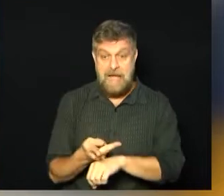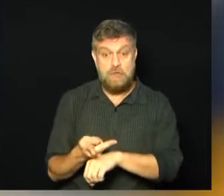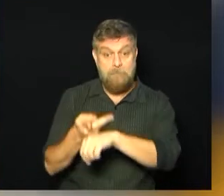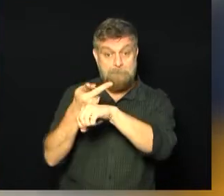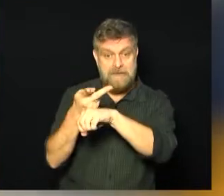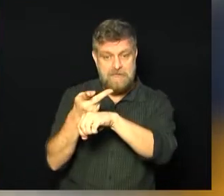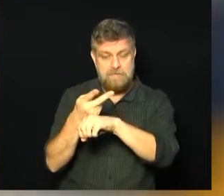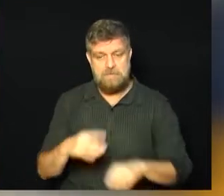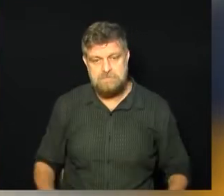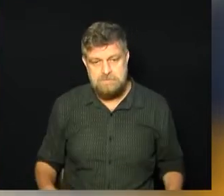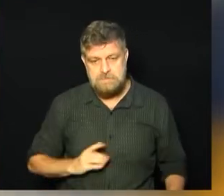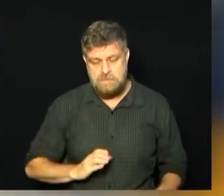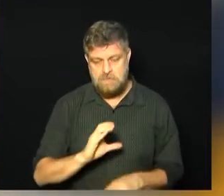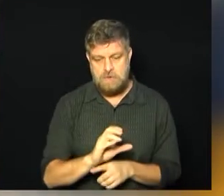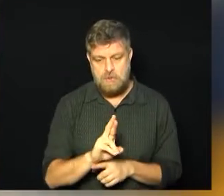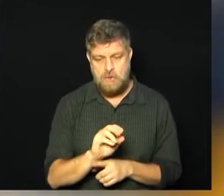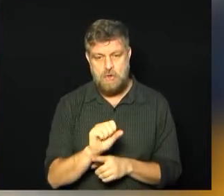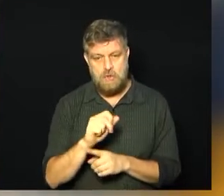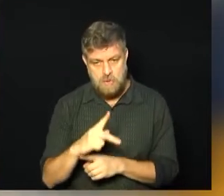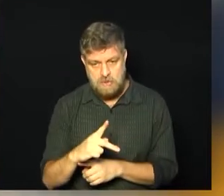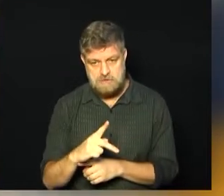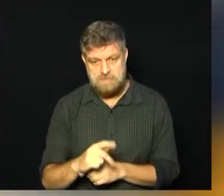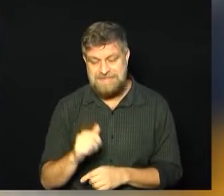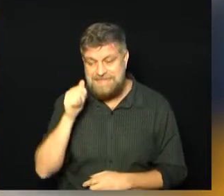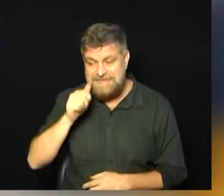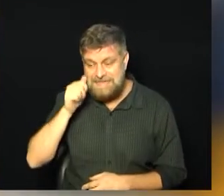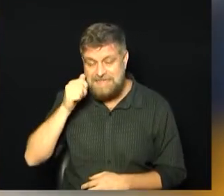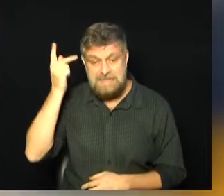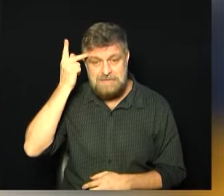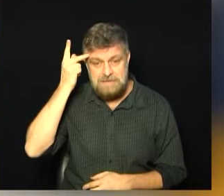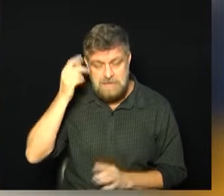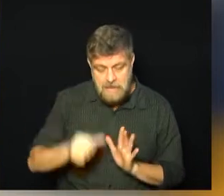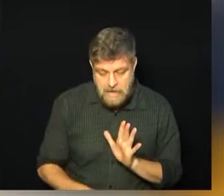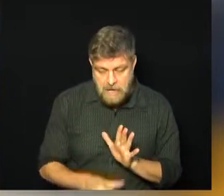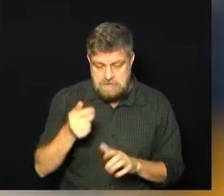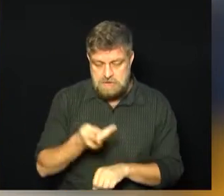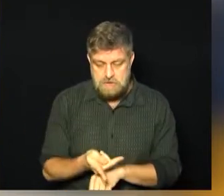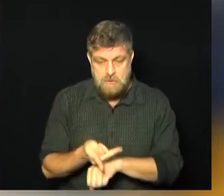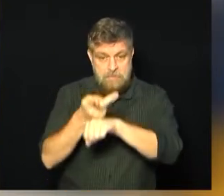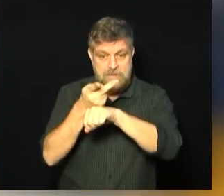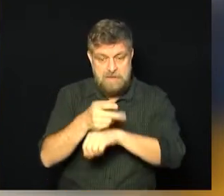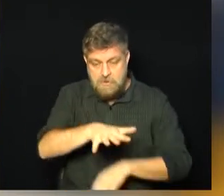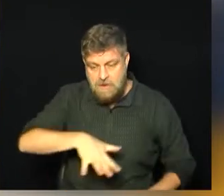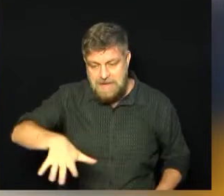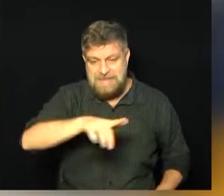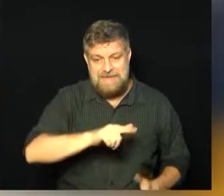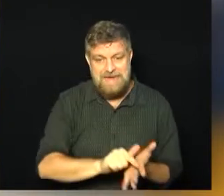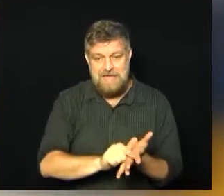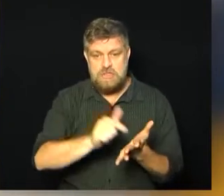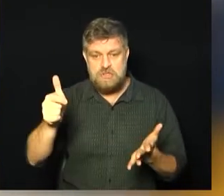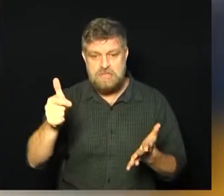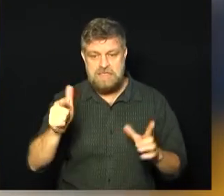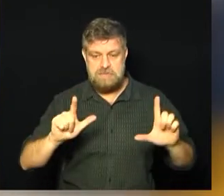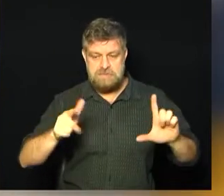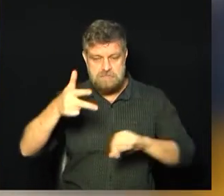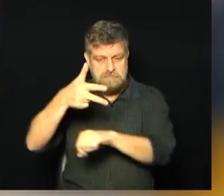do prêmio CROSP CRO São Paulo. É o 6º prêmio CRO de jornalismo. A